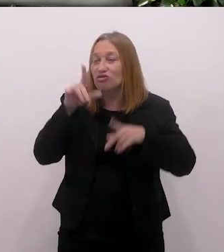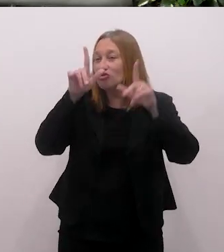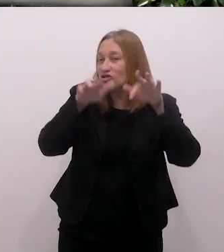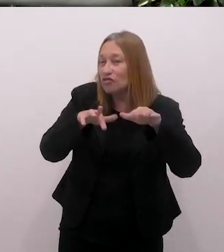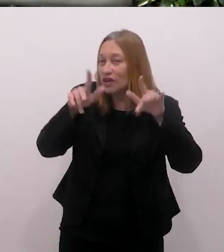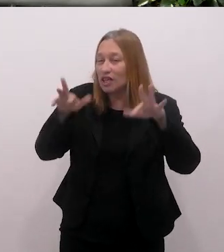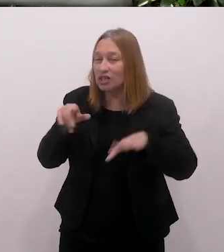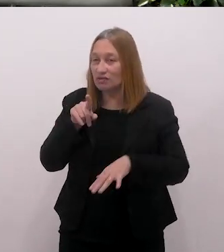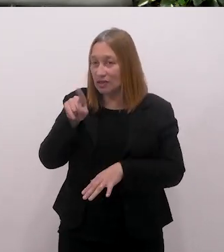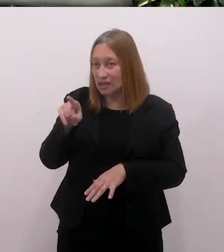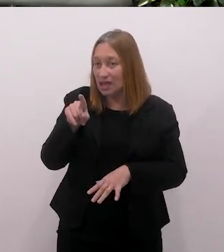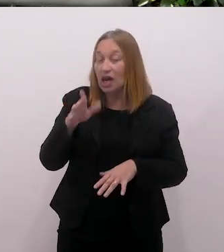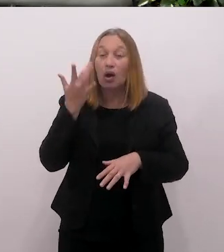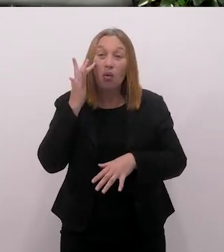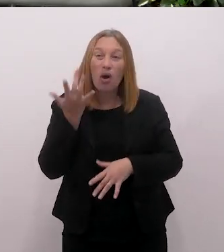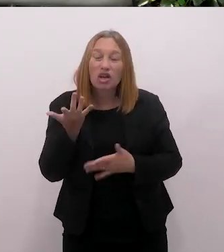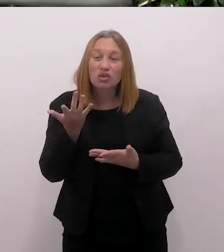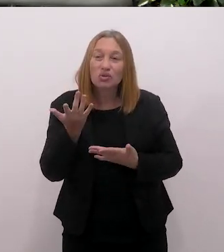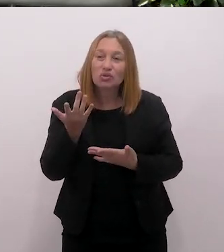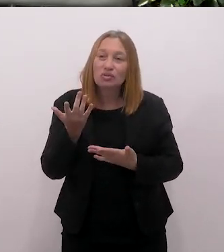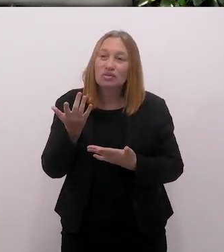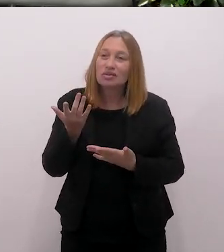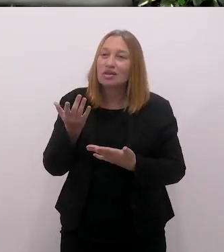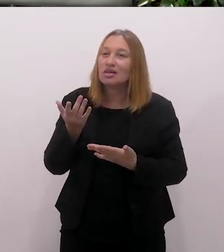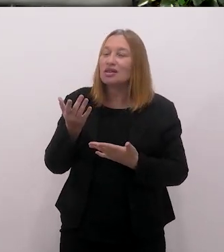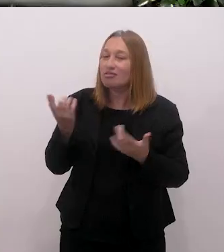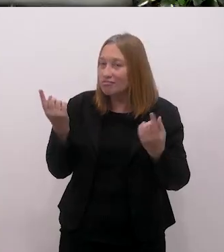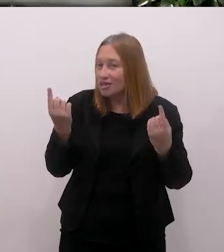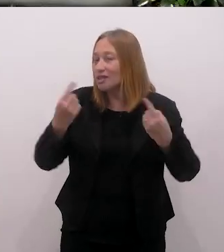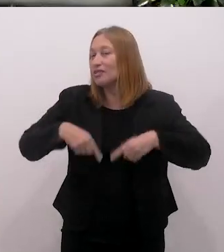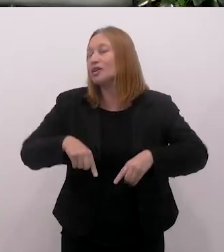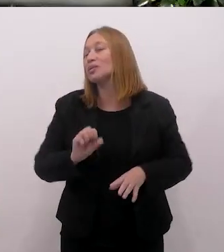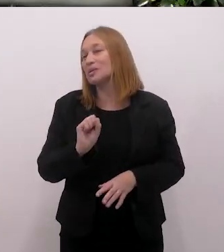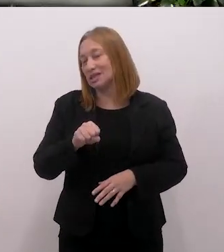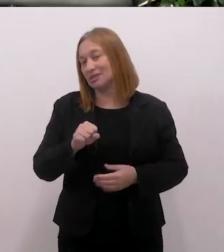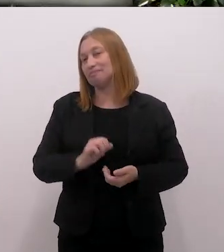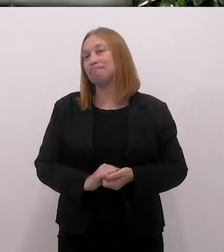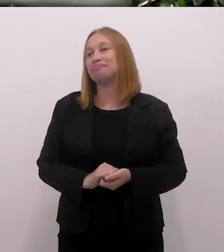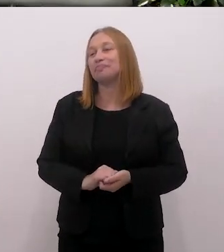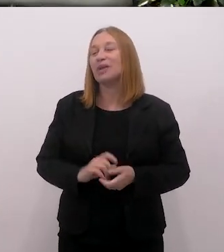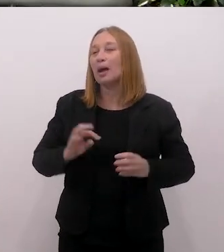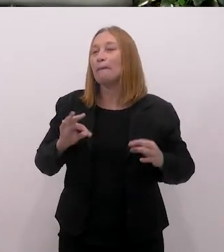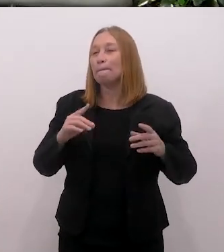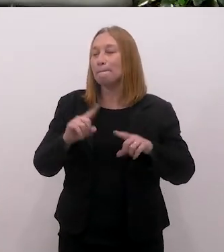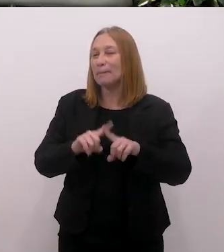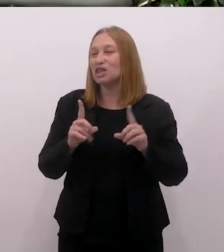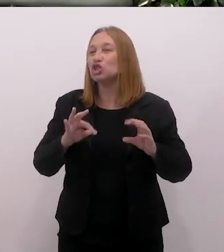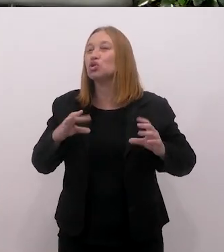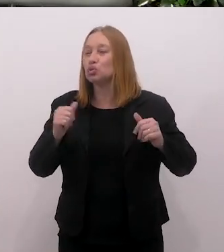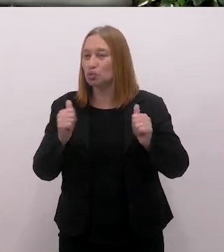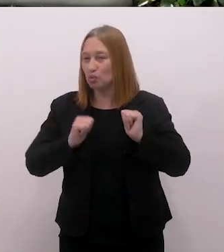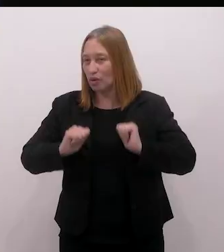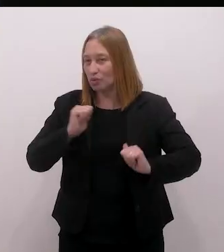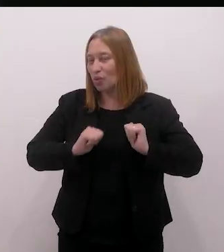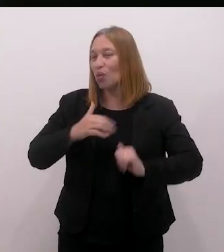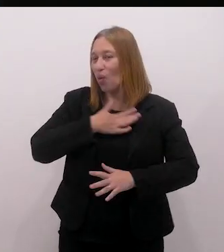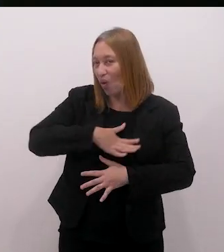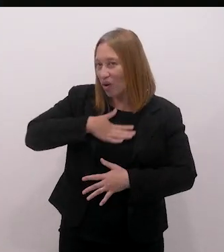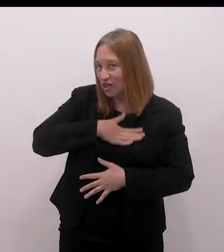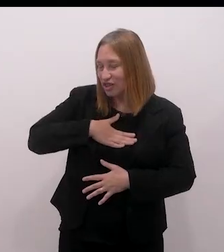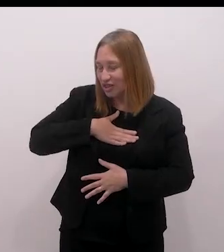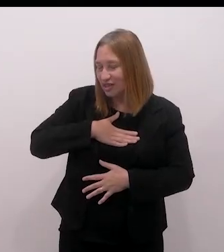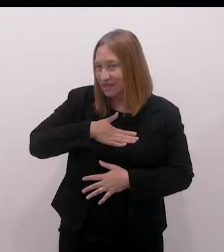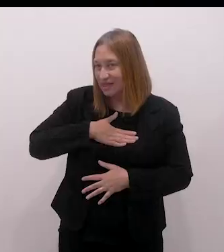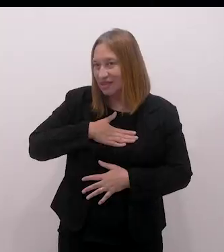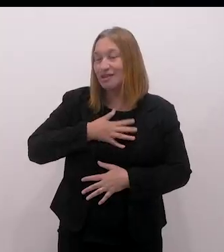são muito diferentes de você, eu acho que isso aí é bem desafiante, assim, né? Mas todo ator gosta, né?